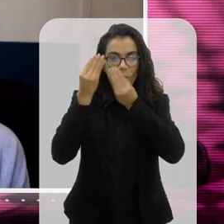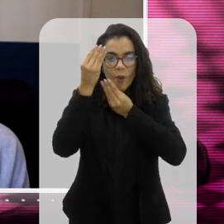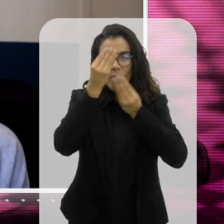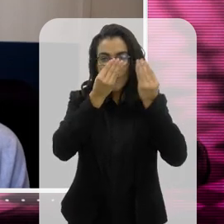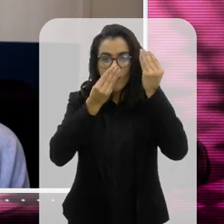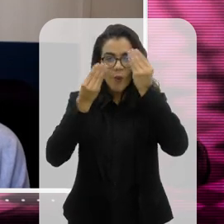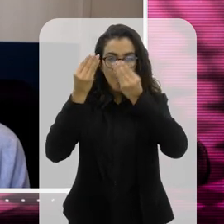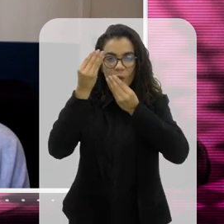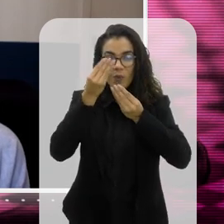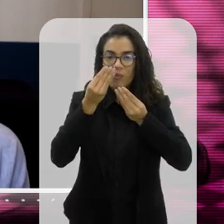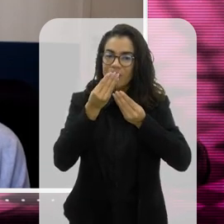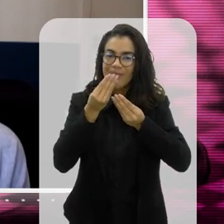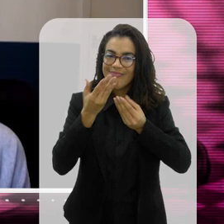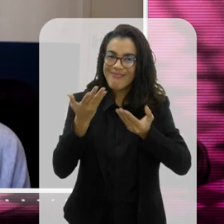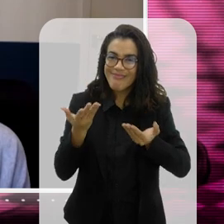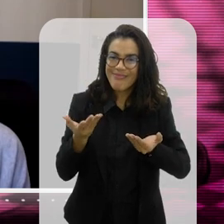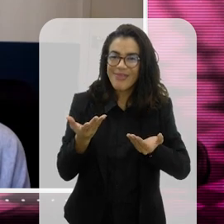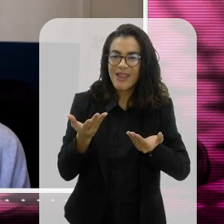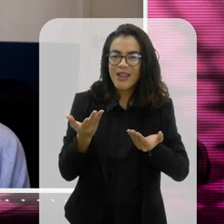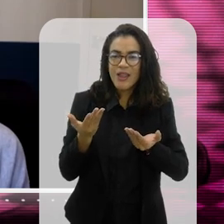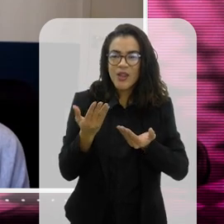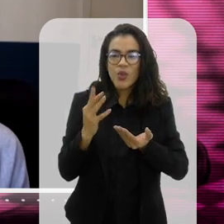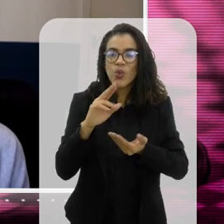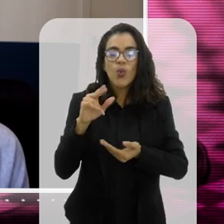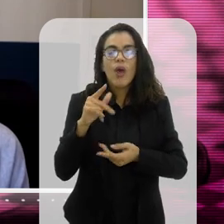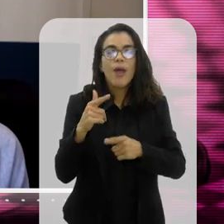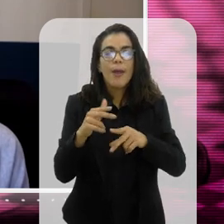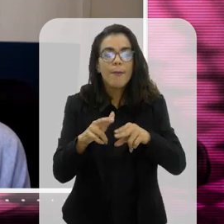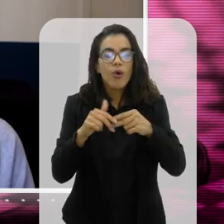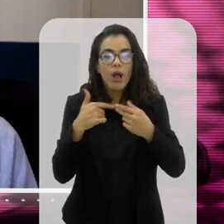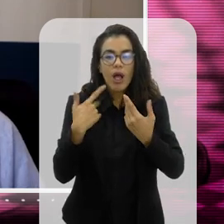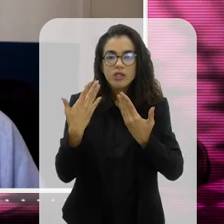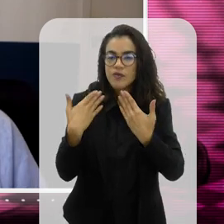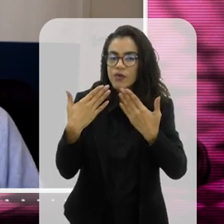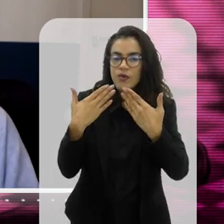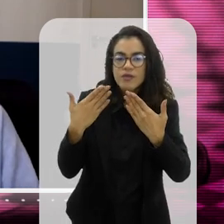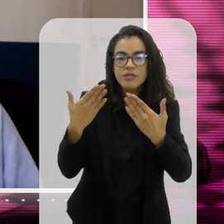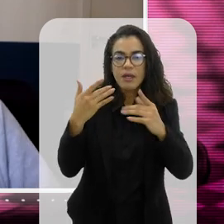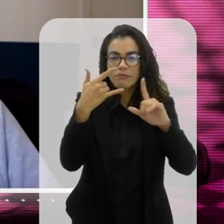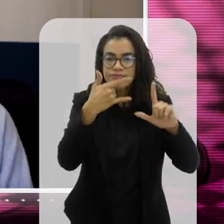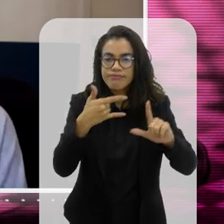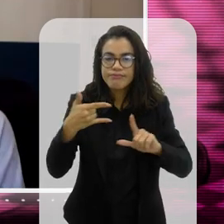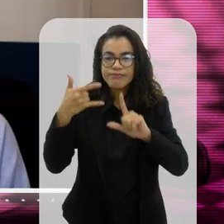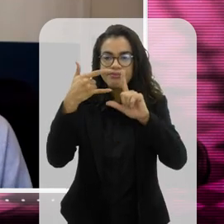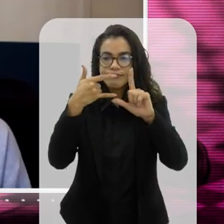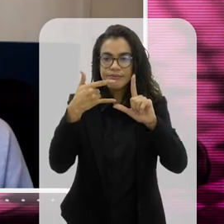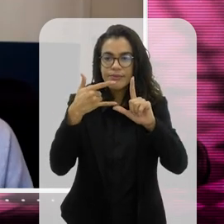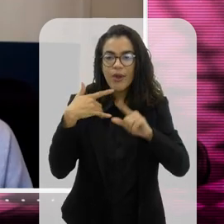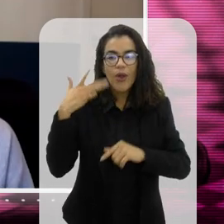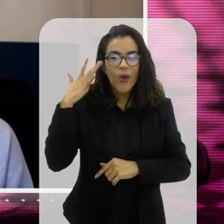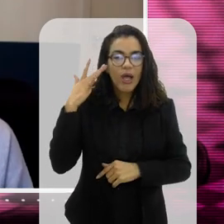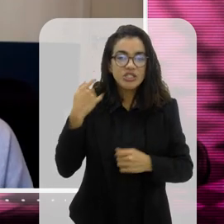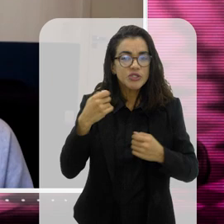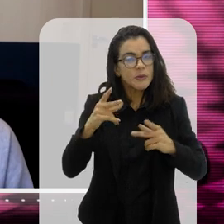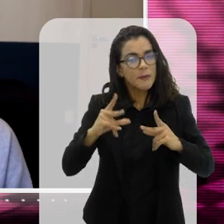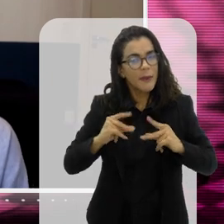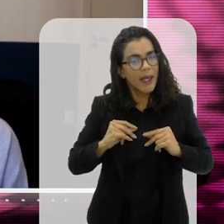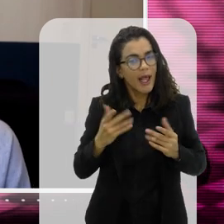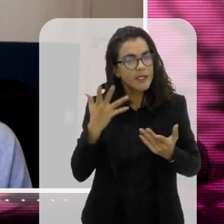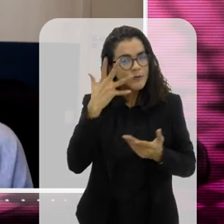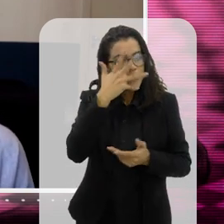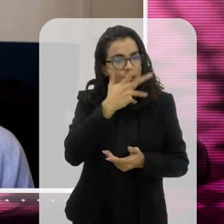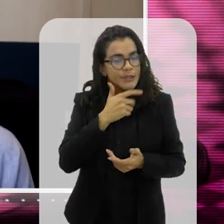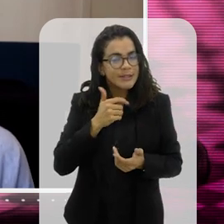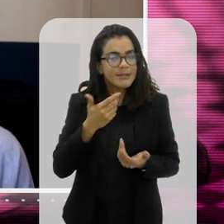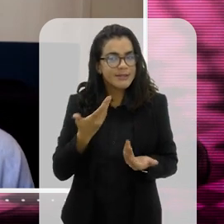de maquiagem. Essa estrutura, essa montagem que eu estou aqui, não é porque eu vim conversar com vocês só, até porque eu acho que a gente